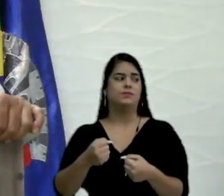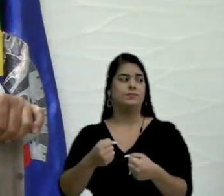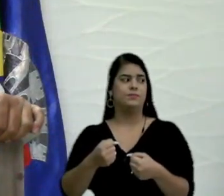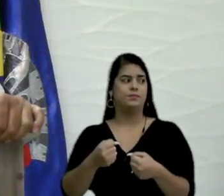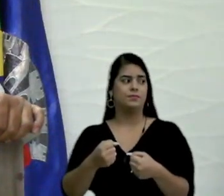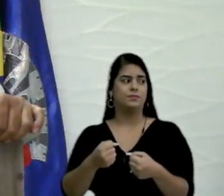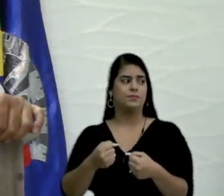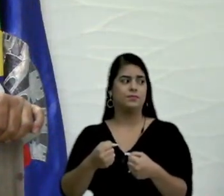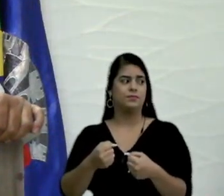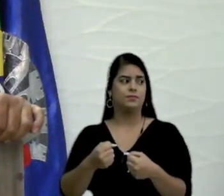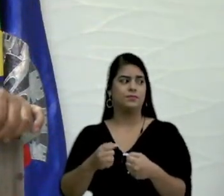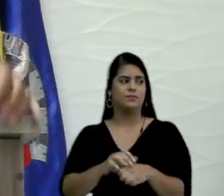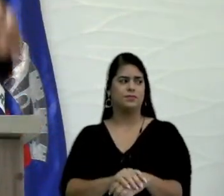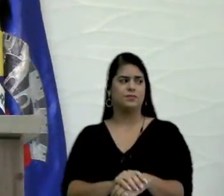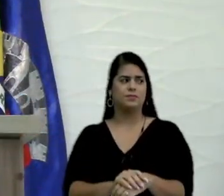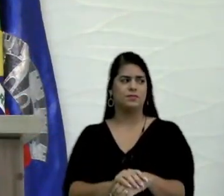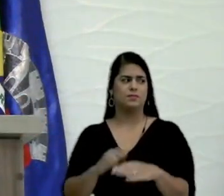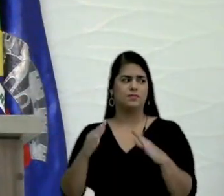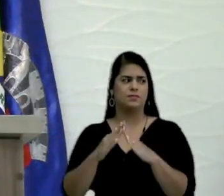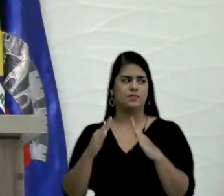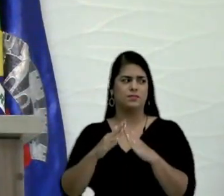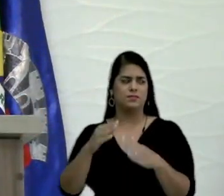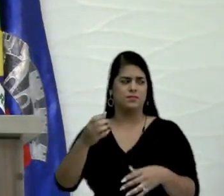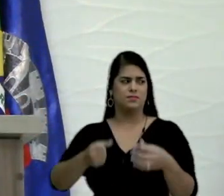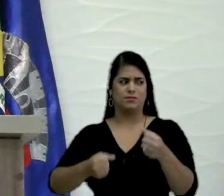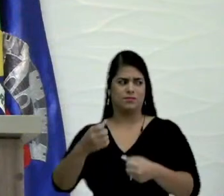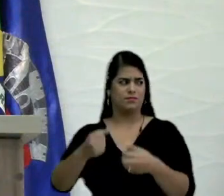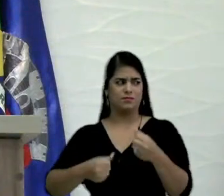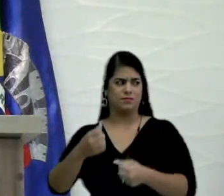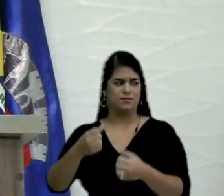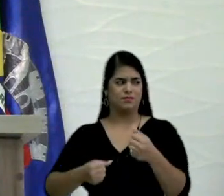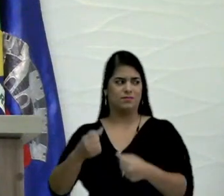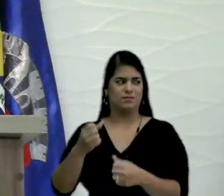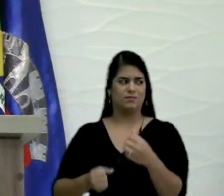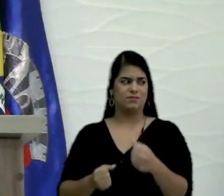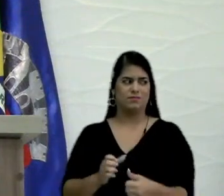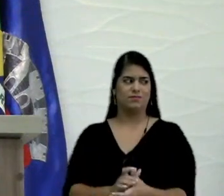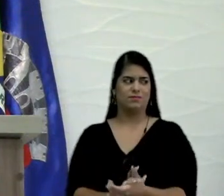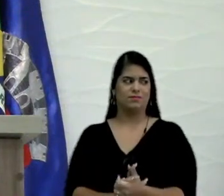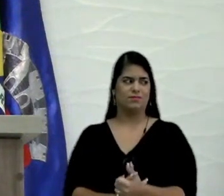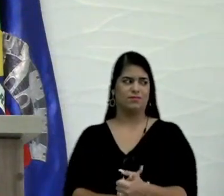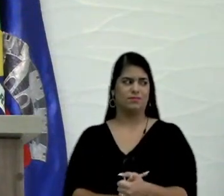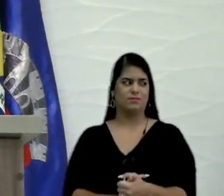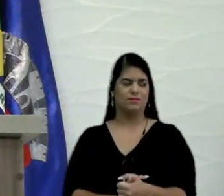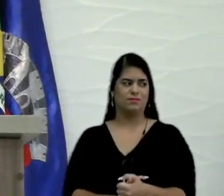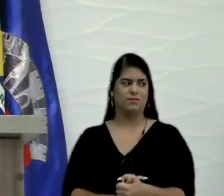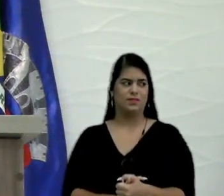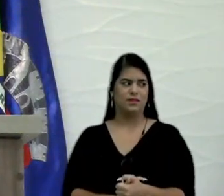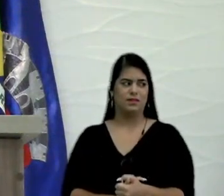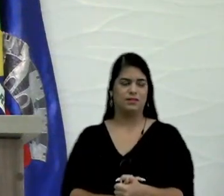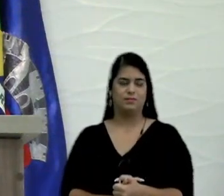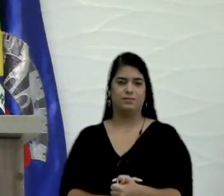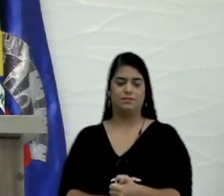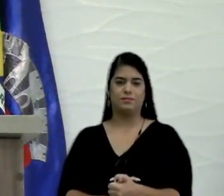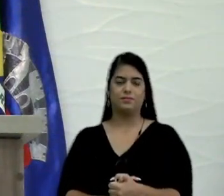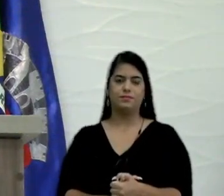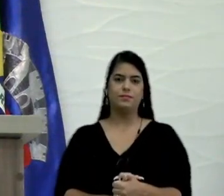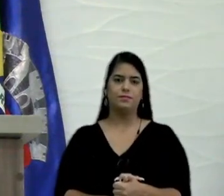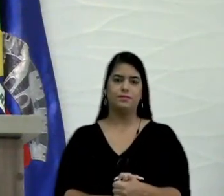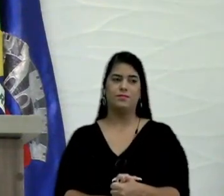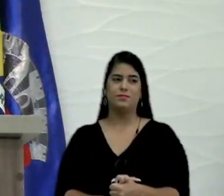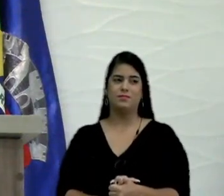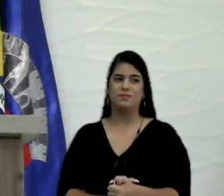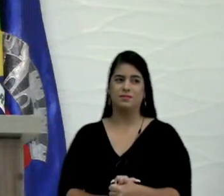acontece quando desce aquela fábrica tem duas fábricas lá não sei nem quem é os donos né Aí quando solta aquela